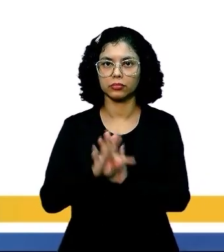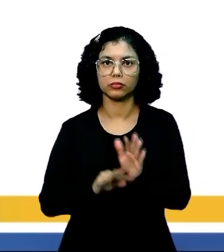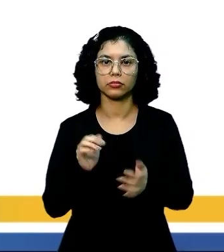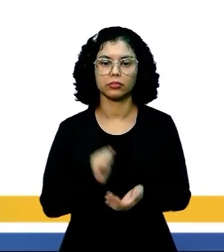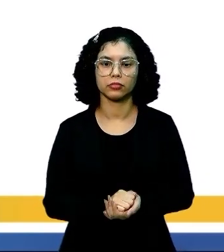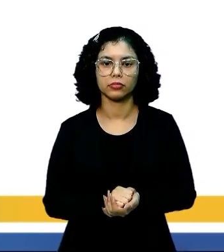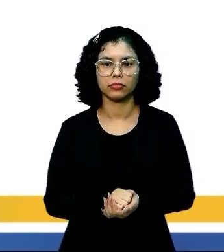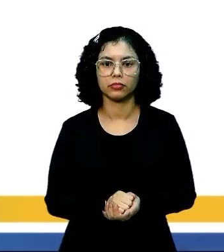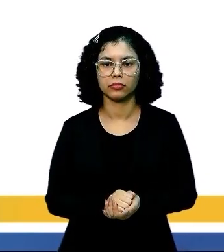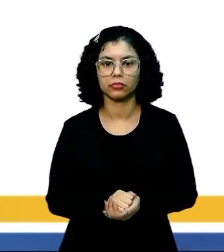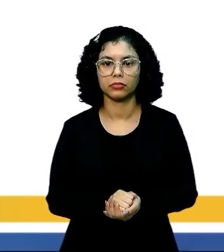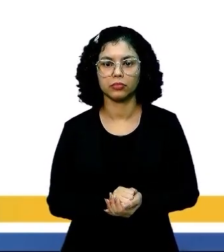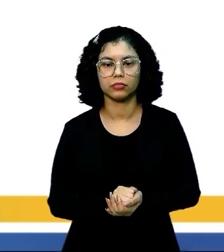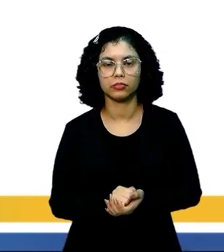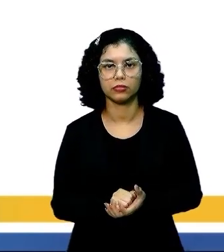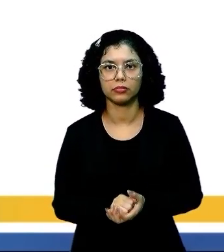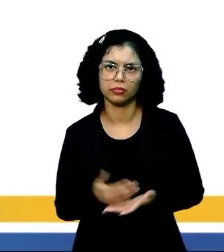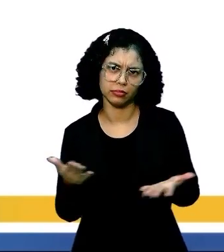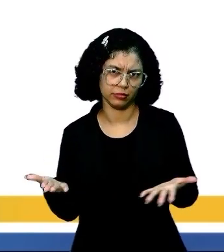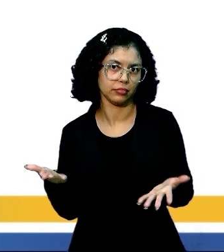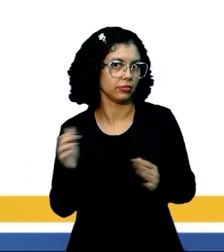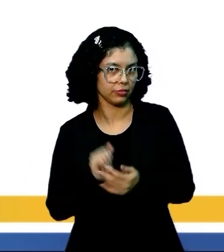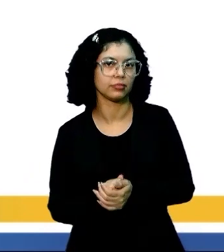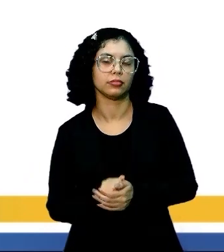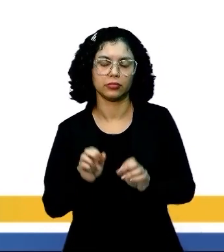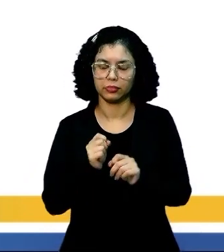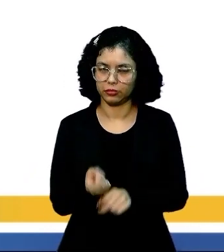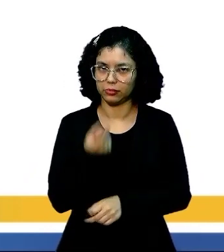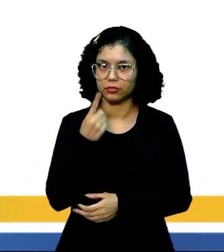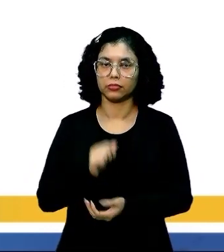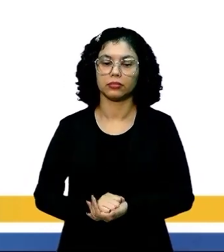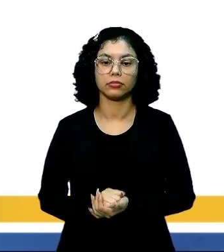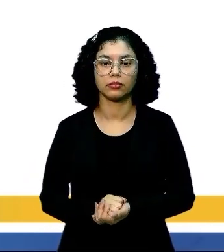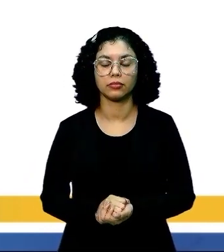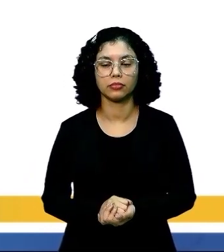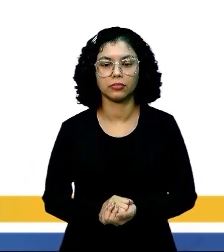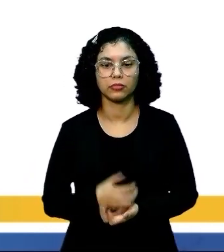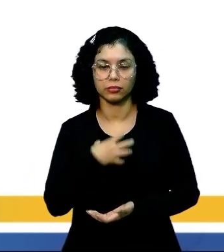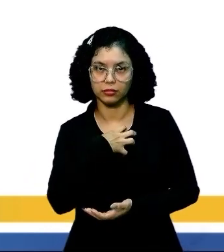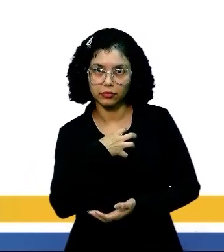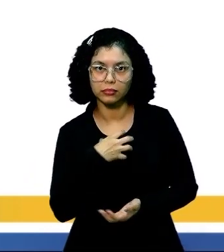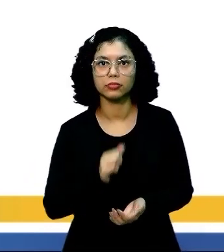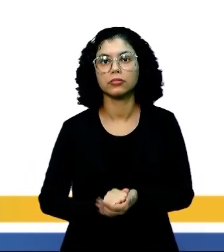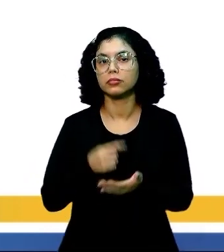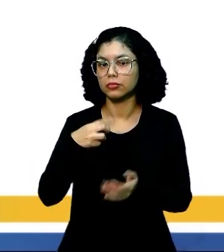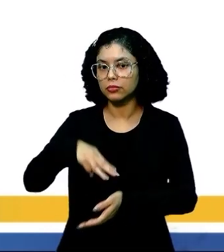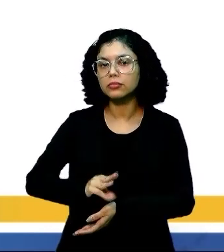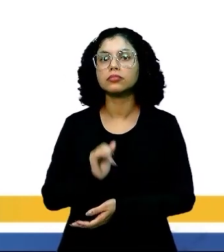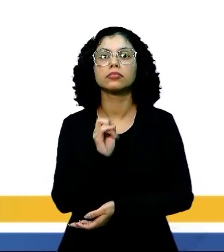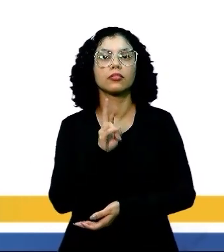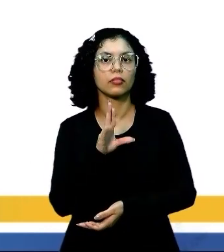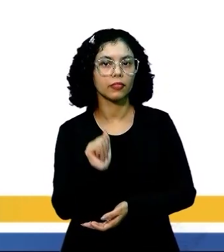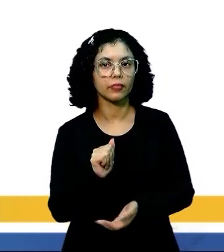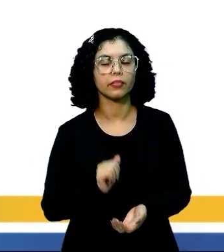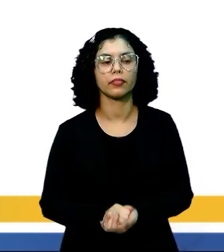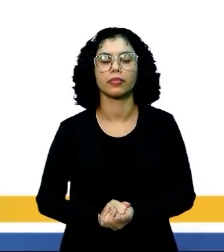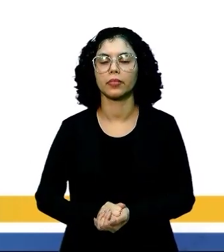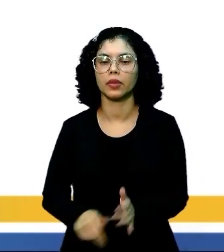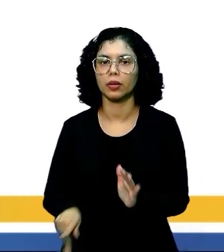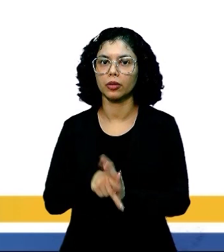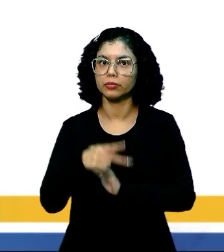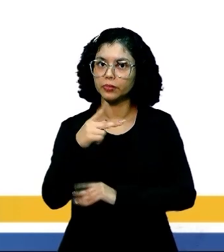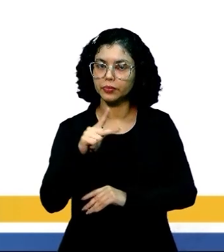só a pegada na história, não é deixar a pegada na história, né? A gente fala pegada no sentido de marca, né? É uma impressão digital